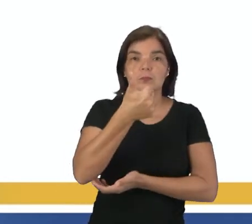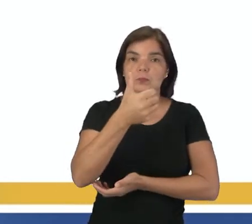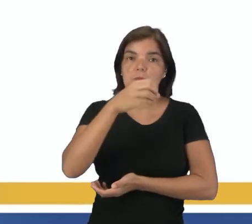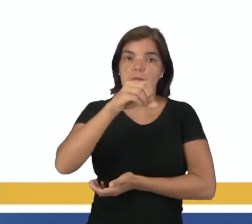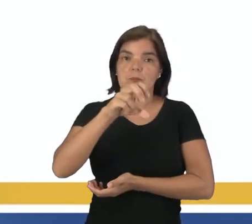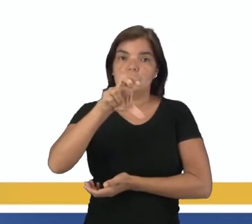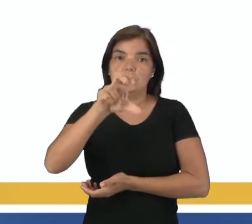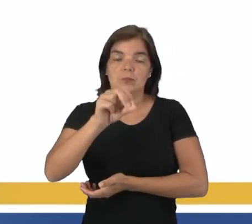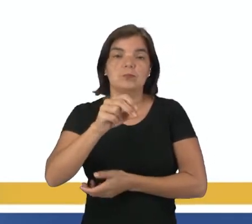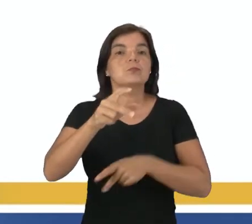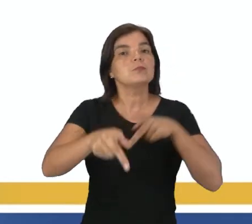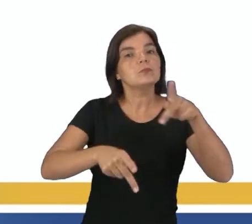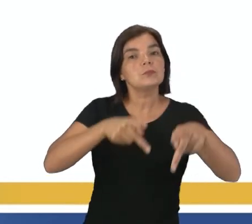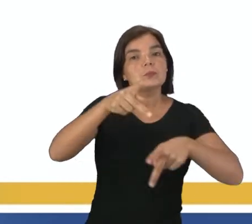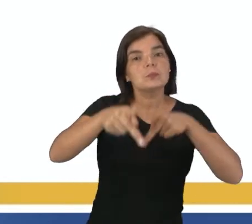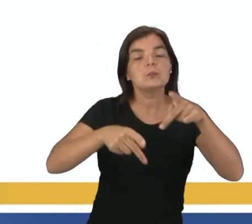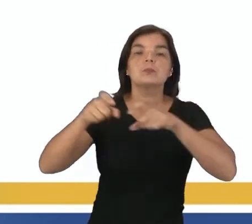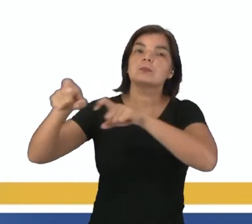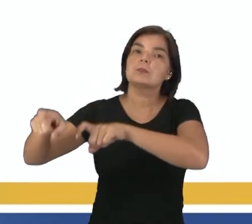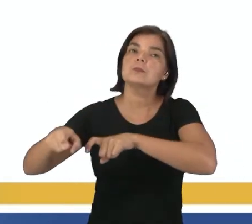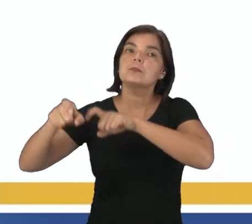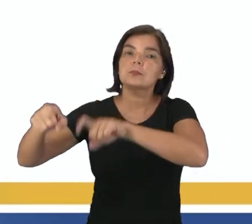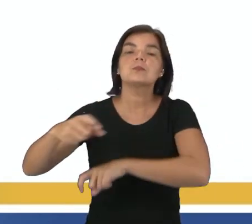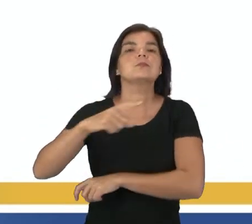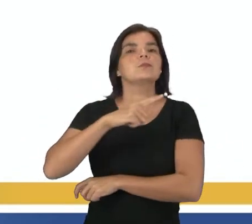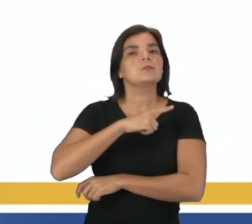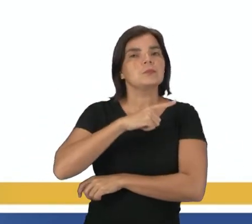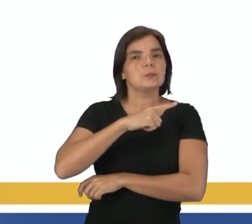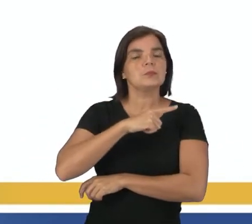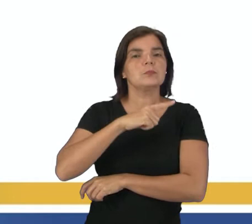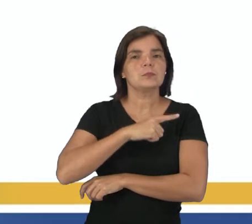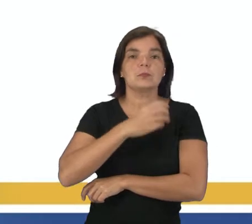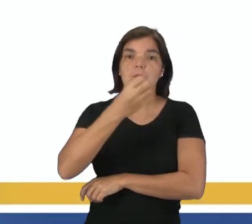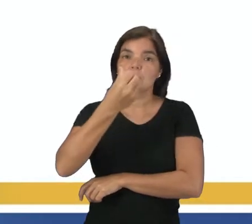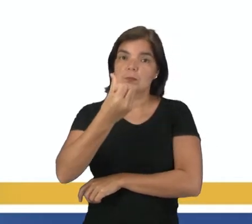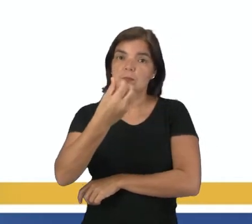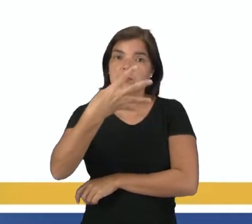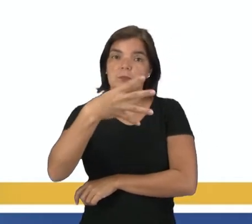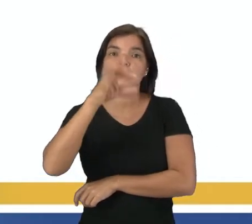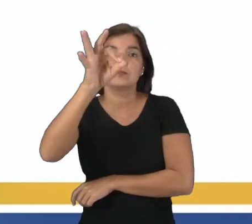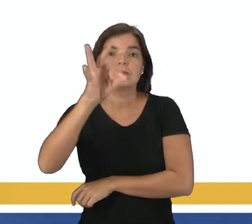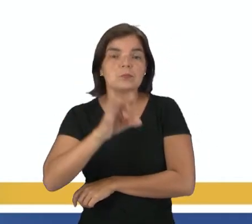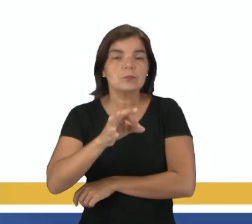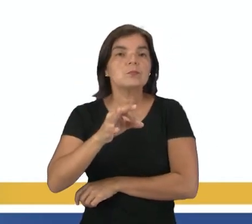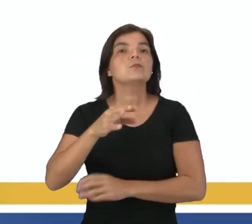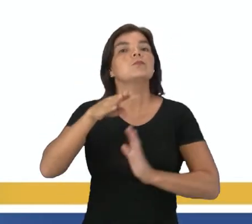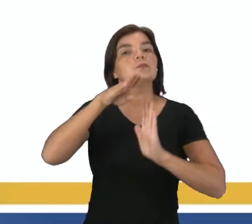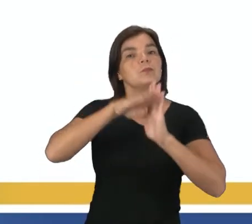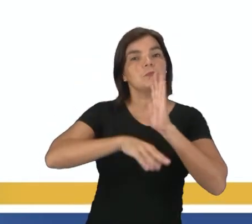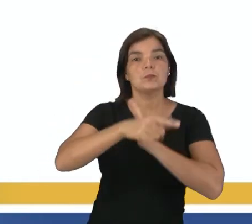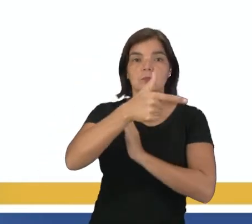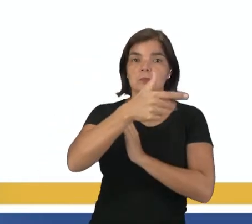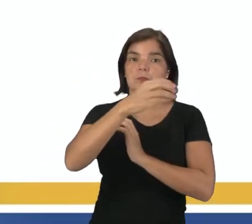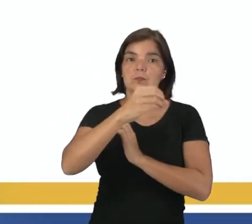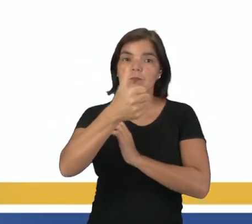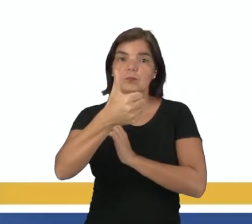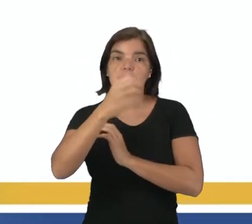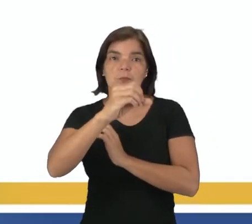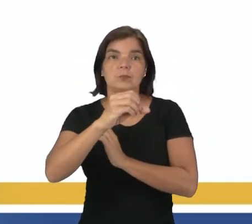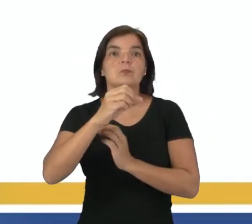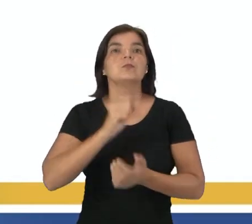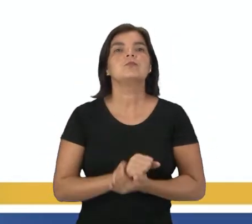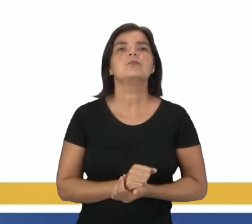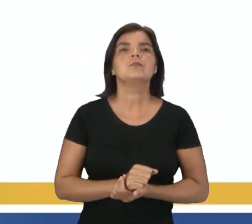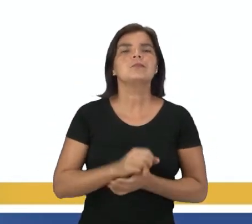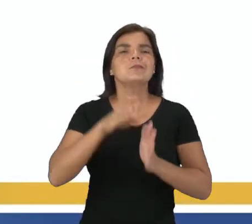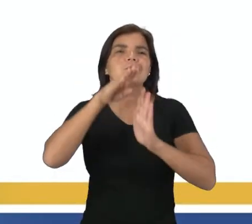950 população rural ela tinha um os 64 por cento e quando chega em 2010 ela tá